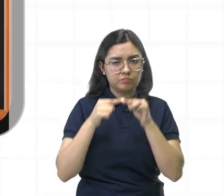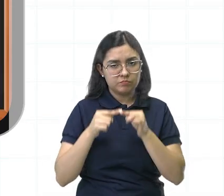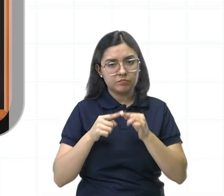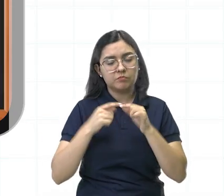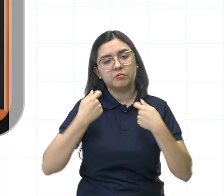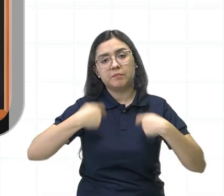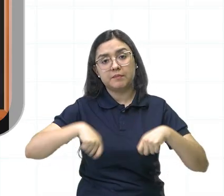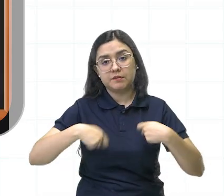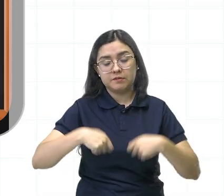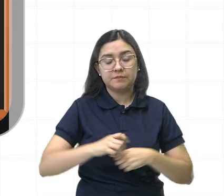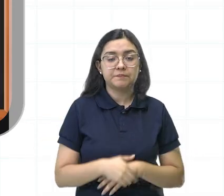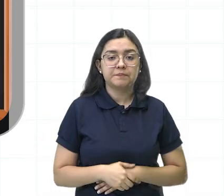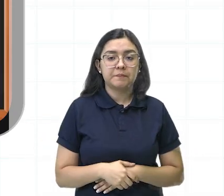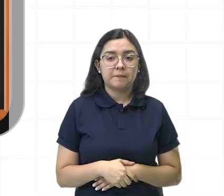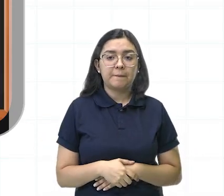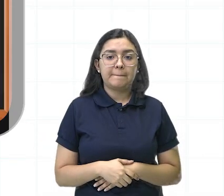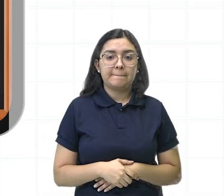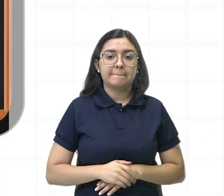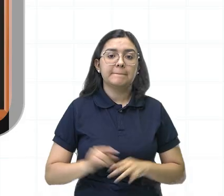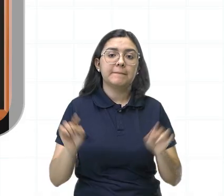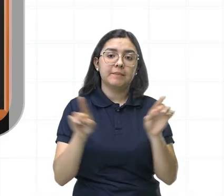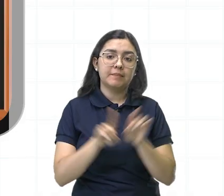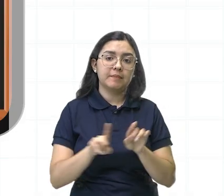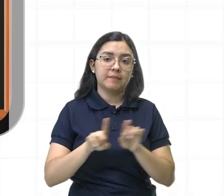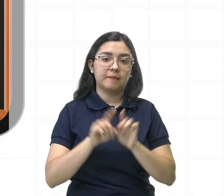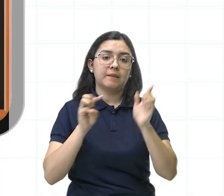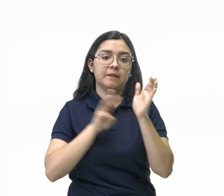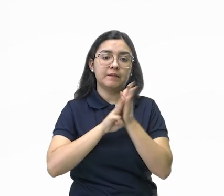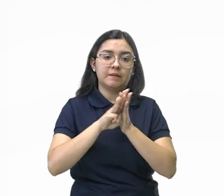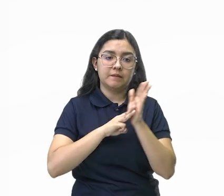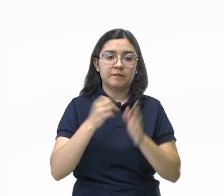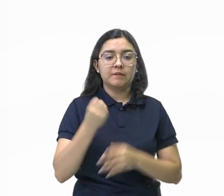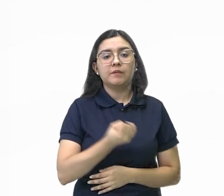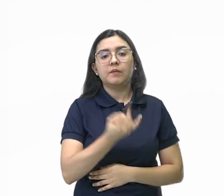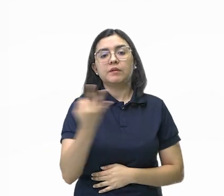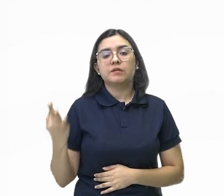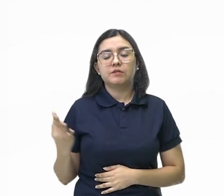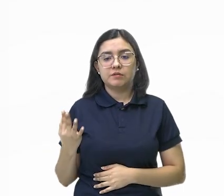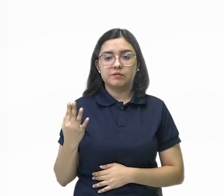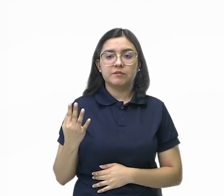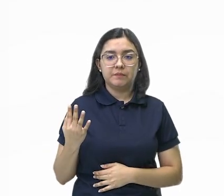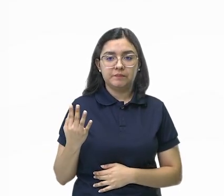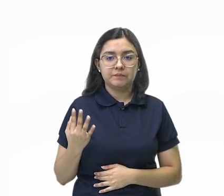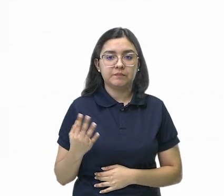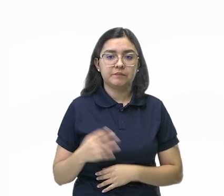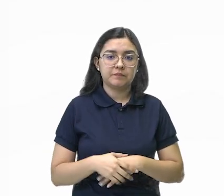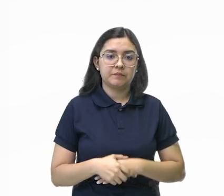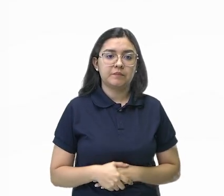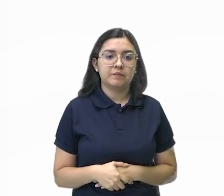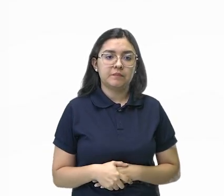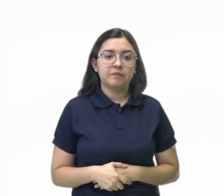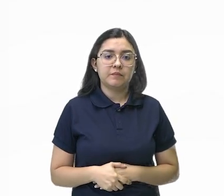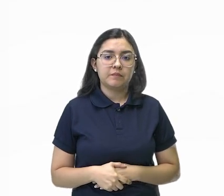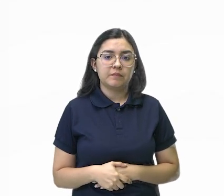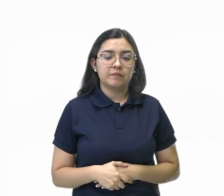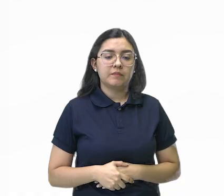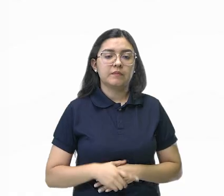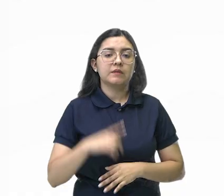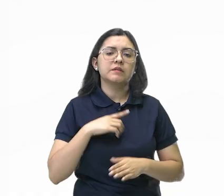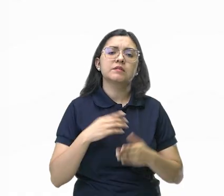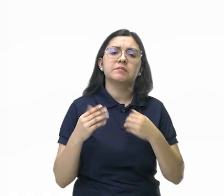suas necessidades. Nós temos aí o método quantitativo, né, que é o método que se